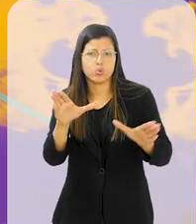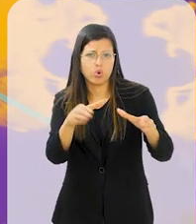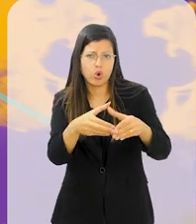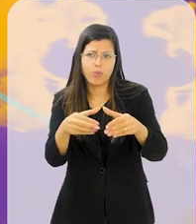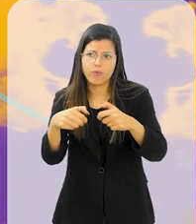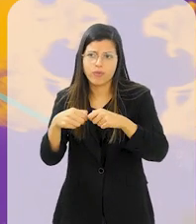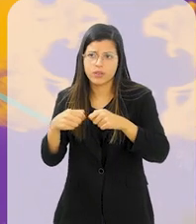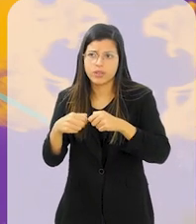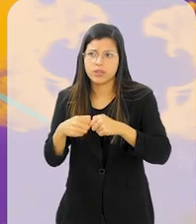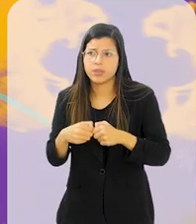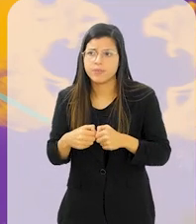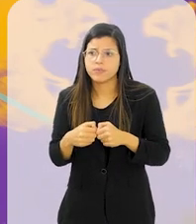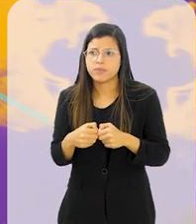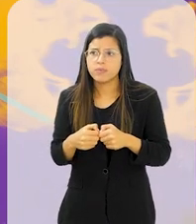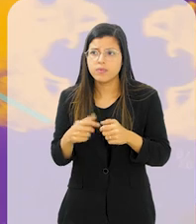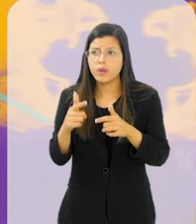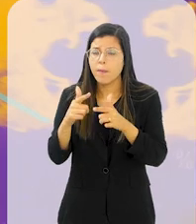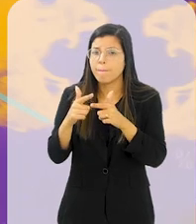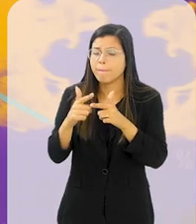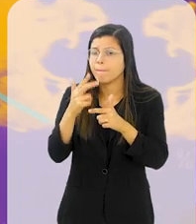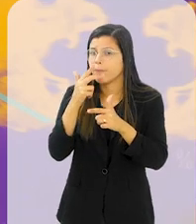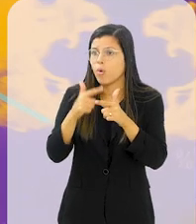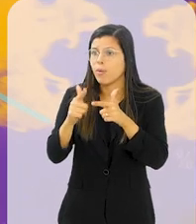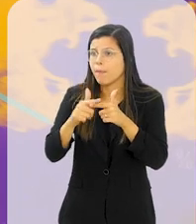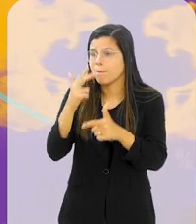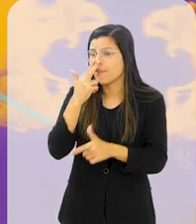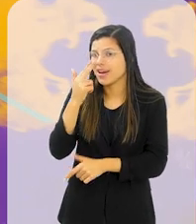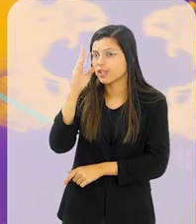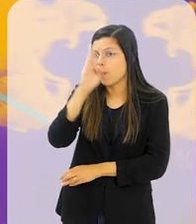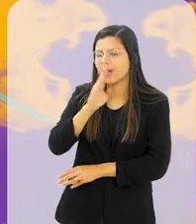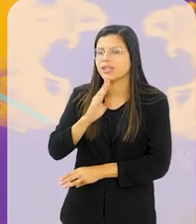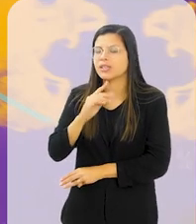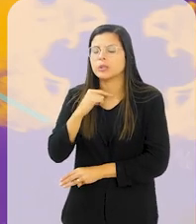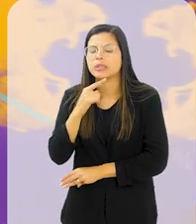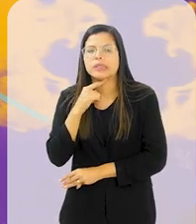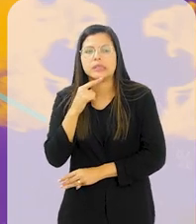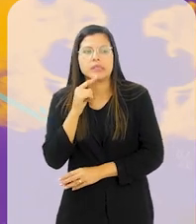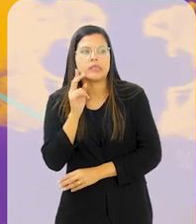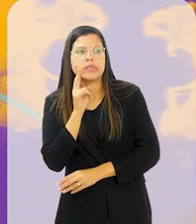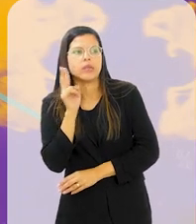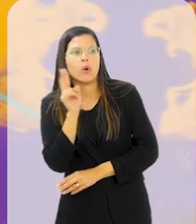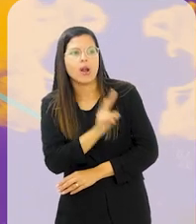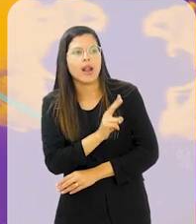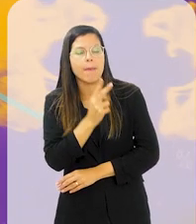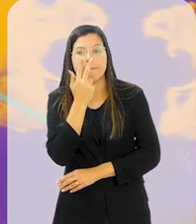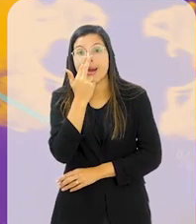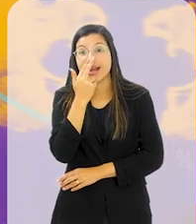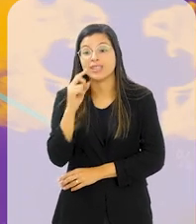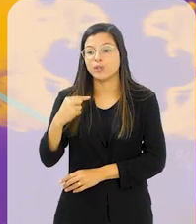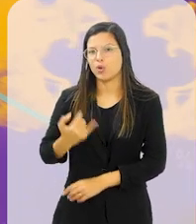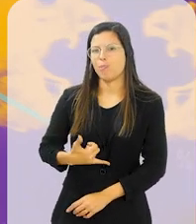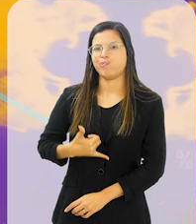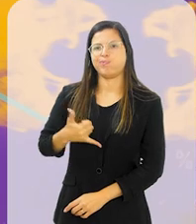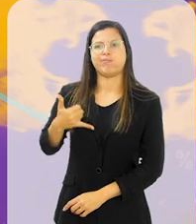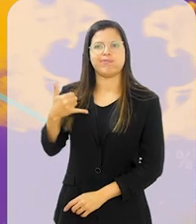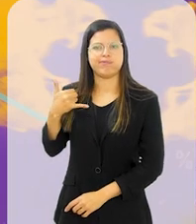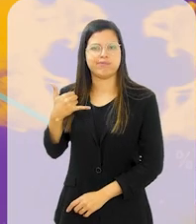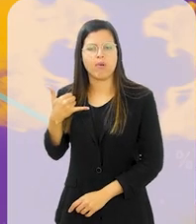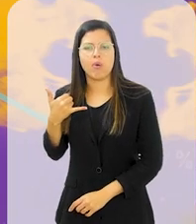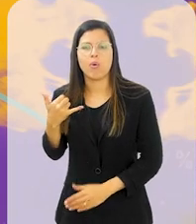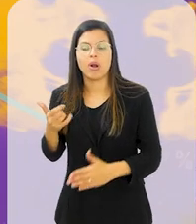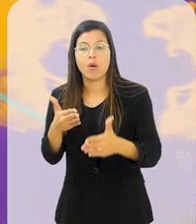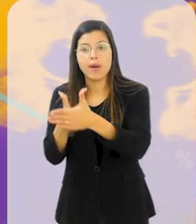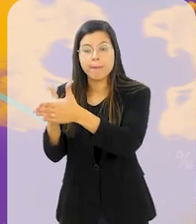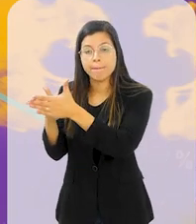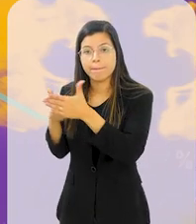fazem. Mas O peraí, problema é que o Brasil não consegue olhar para o lado, Rui. A arrogância brasileira, ela